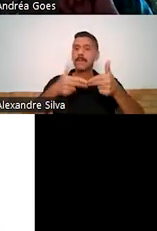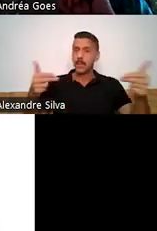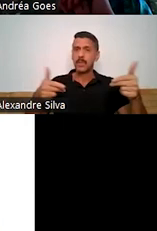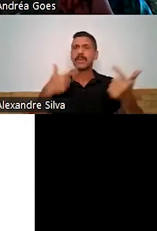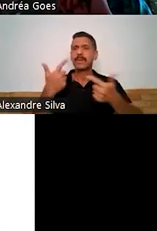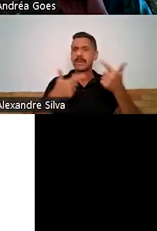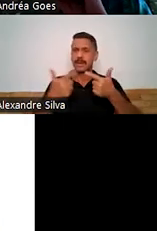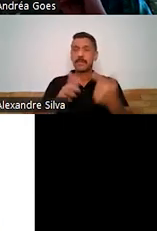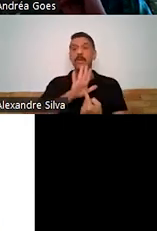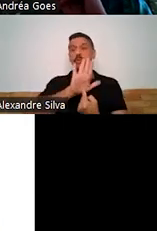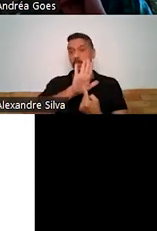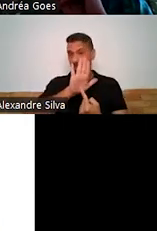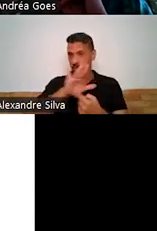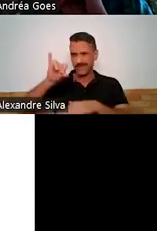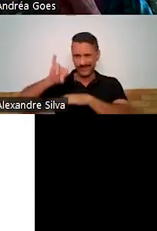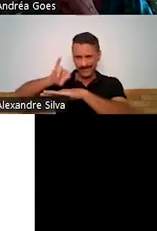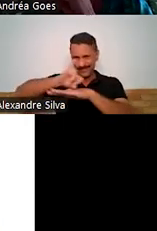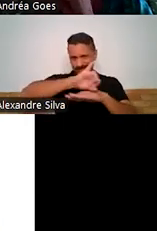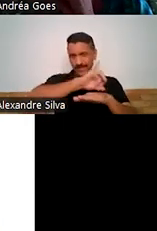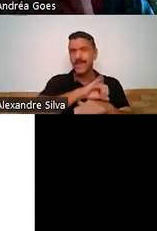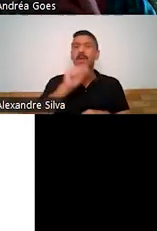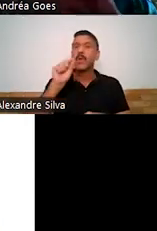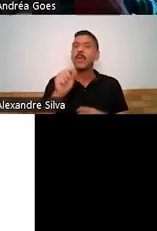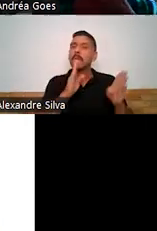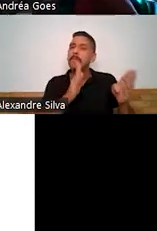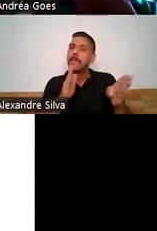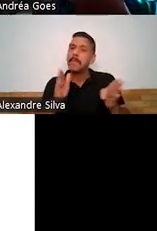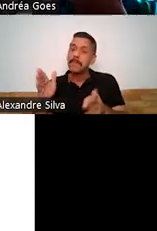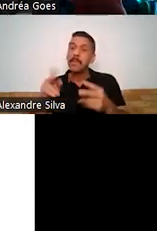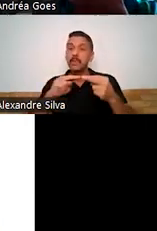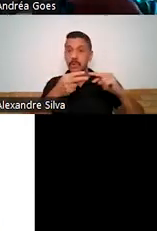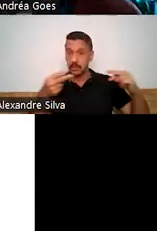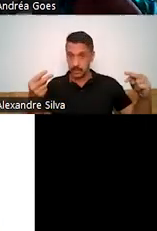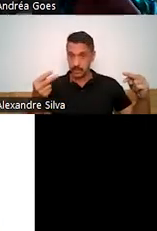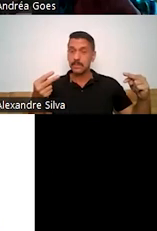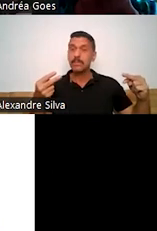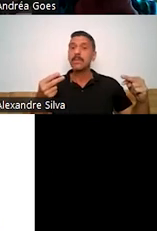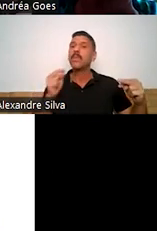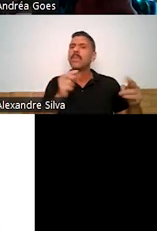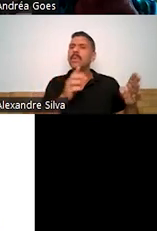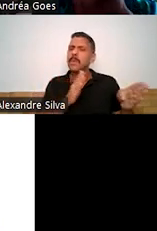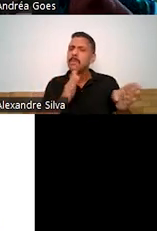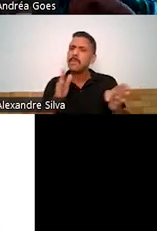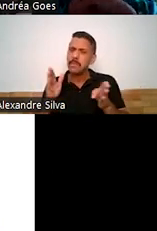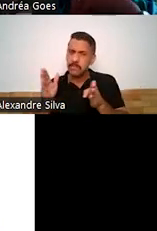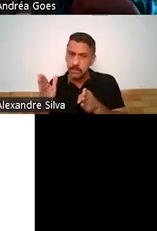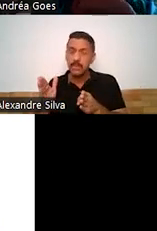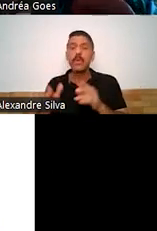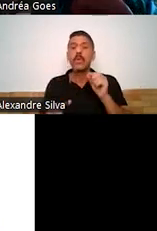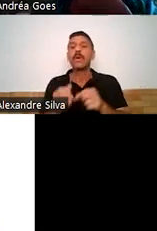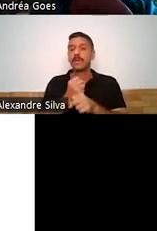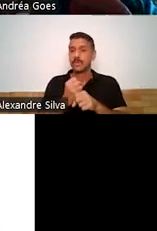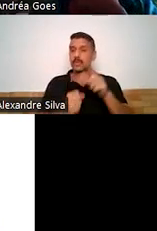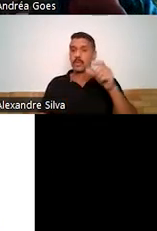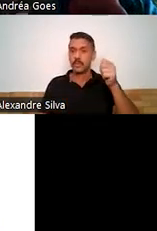na exposição para trazer o que é o sequenciamento do genoma. Então, a gente já tinha publicado 2 artigos, um em 2014, outro